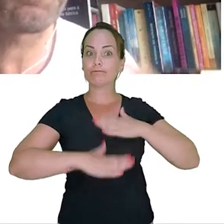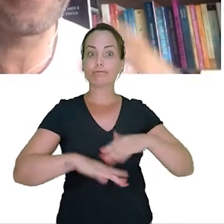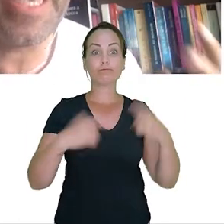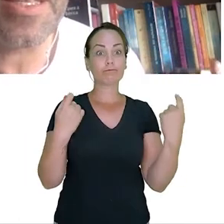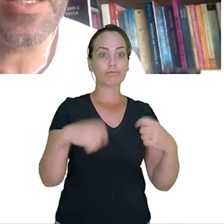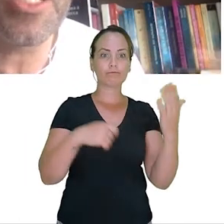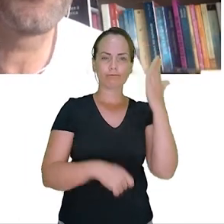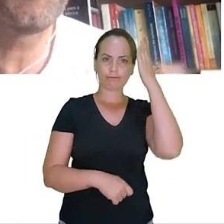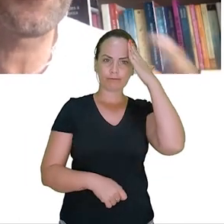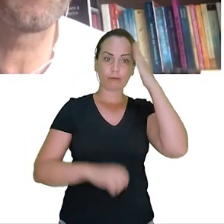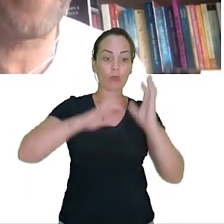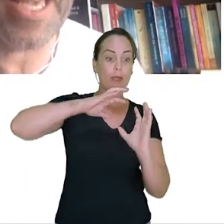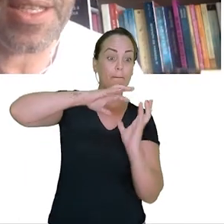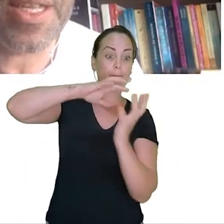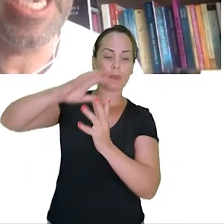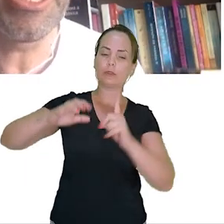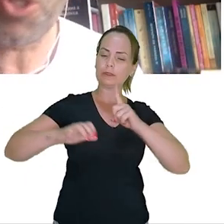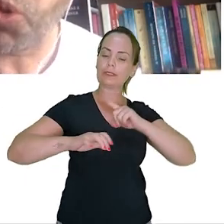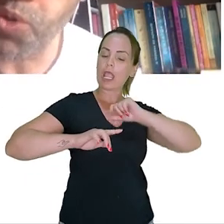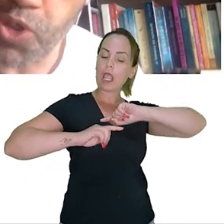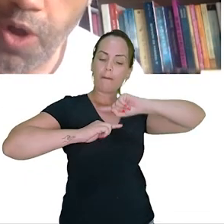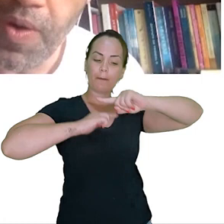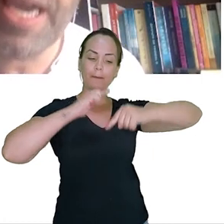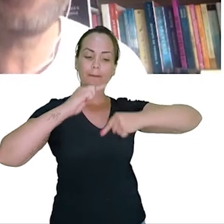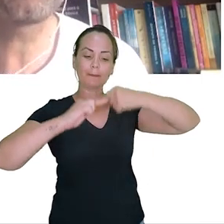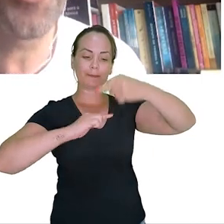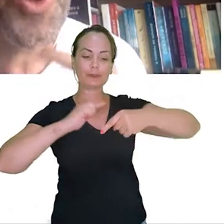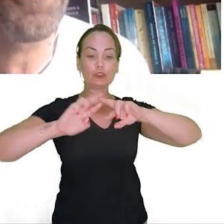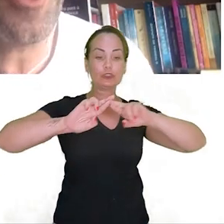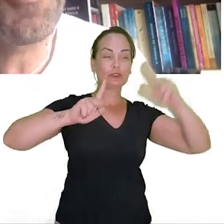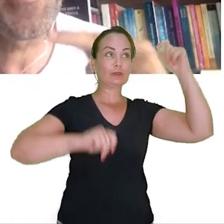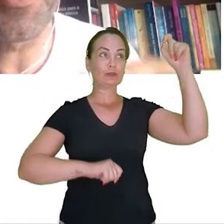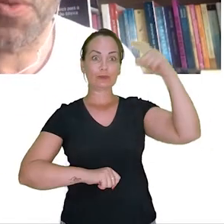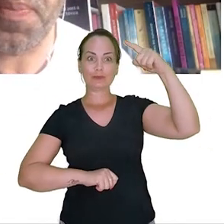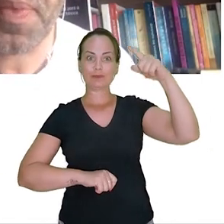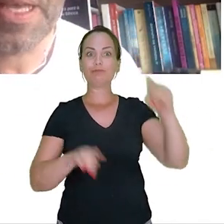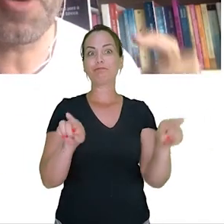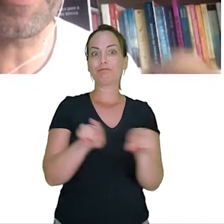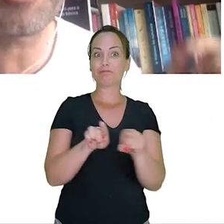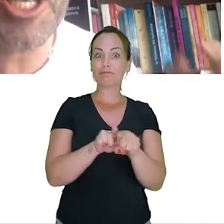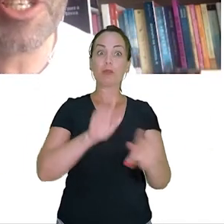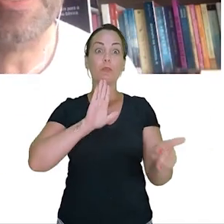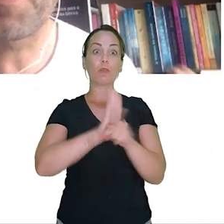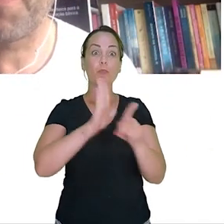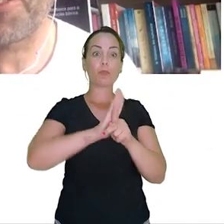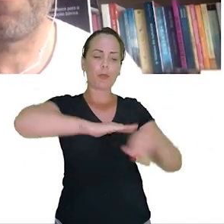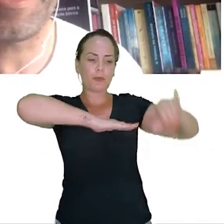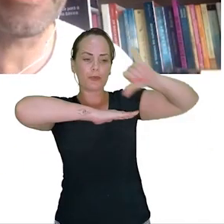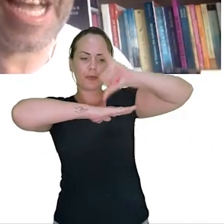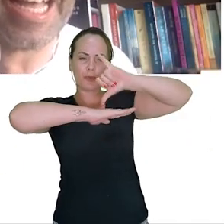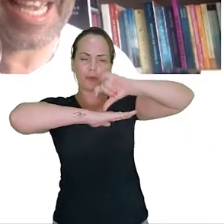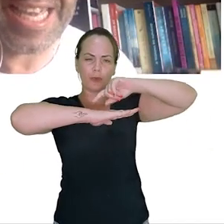né? Que os planetas têm giros diferentes em torno do Sol e em torno do próprio eixo. Então para a gente